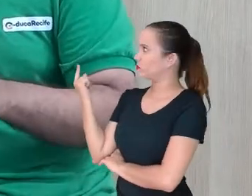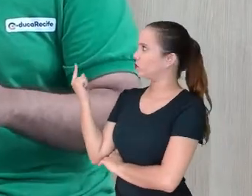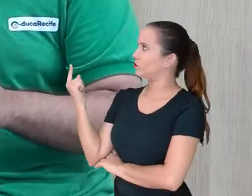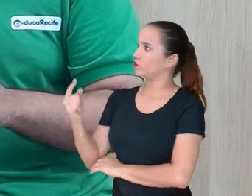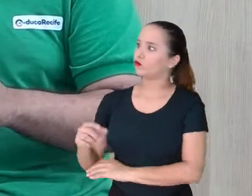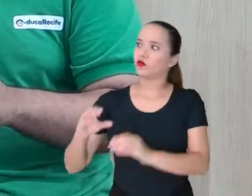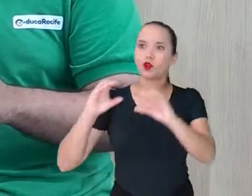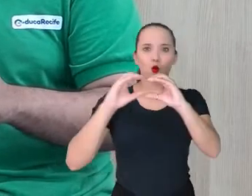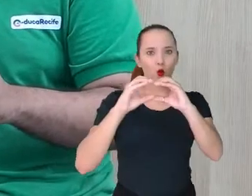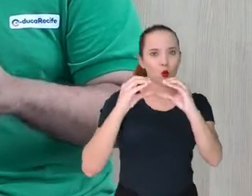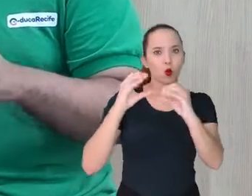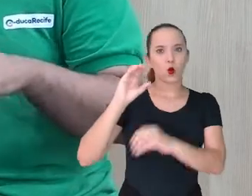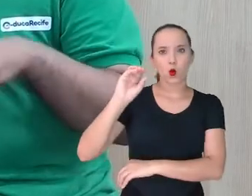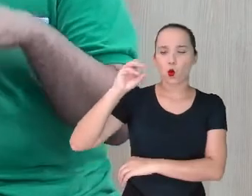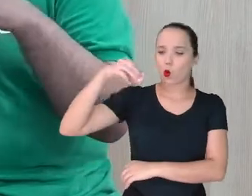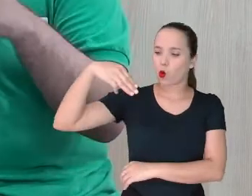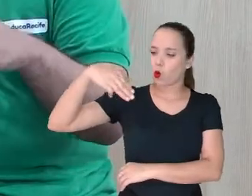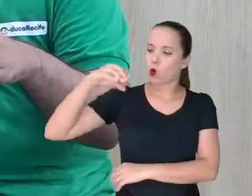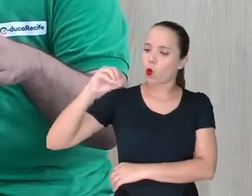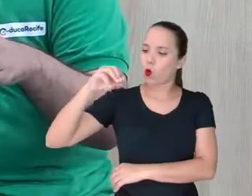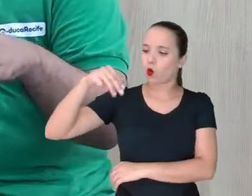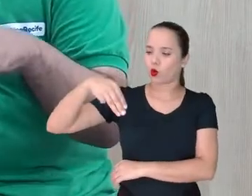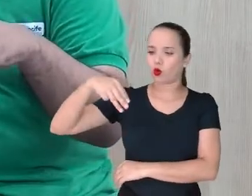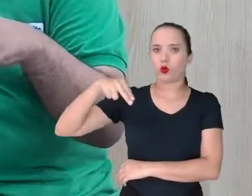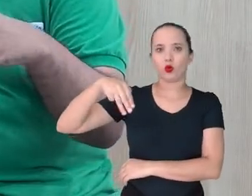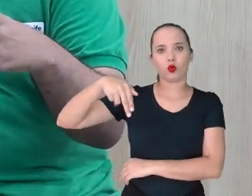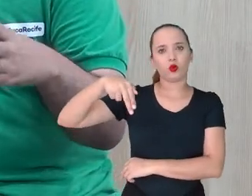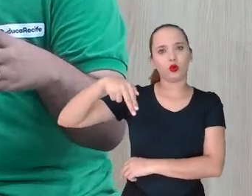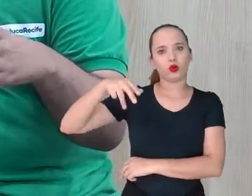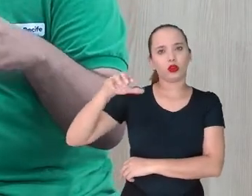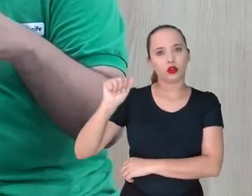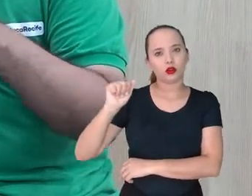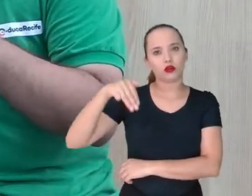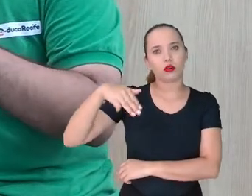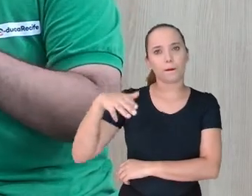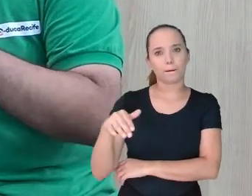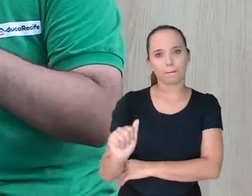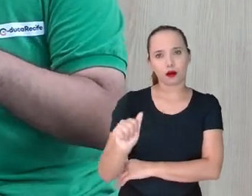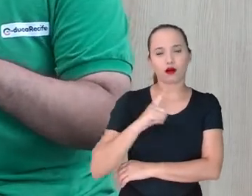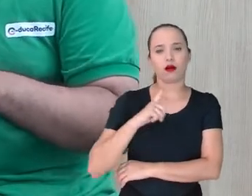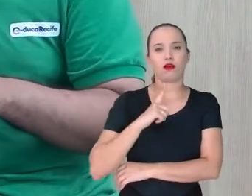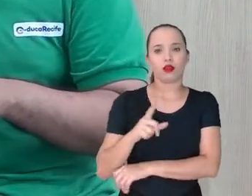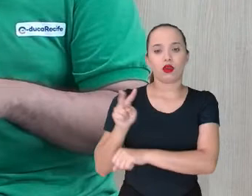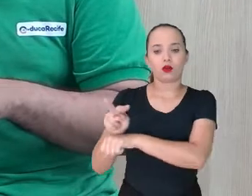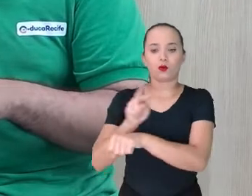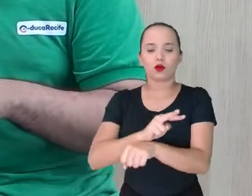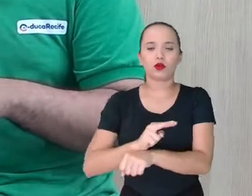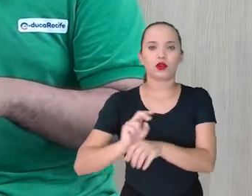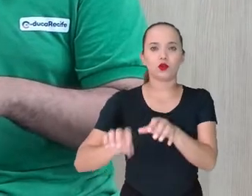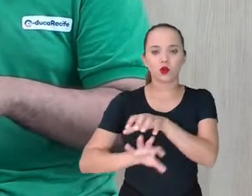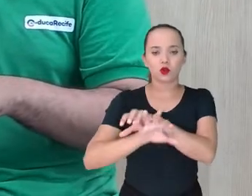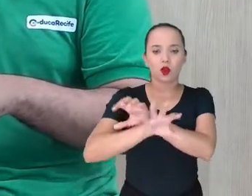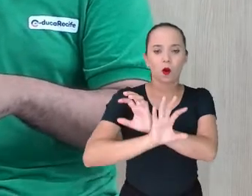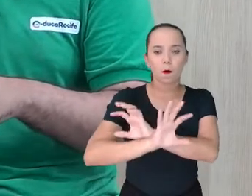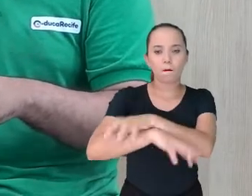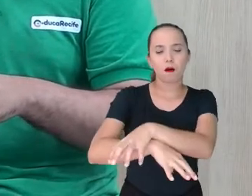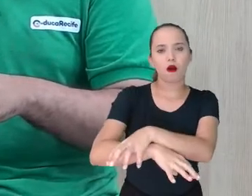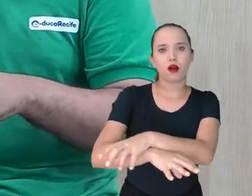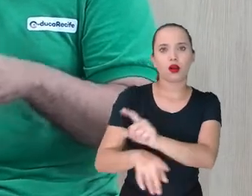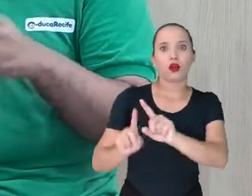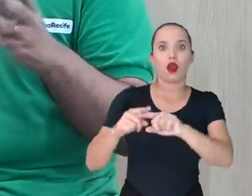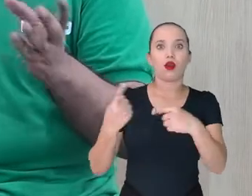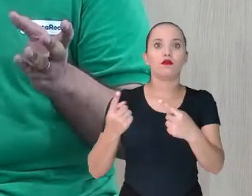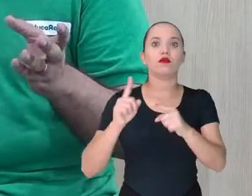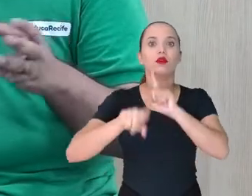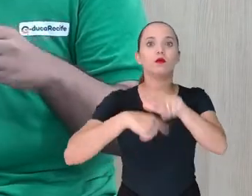Ambiente, CONAMA. Sim. Tinha lá as resoluções de proteções aos manguezais. Sim. Aí vai lá o poder público e